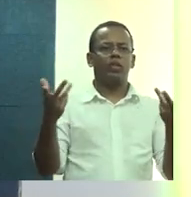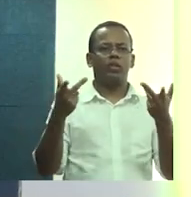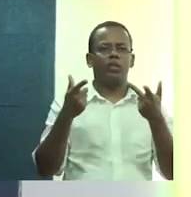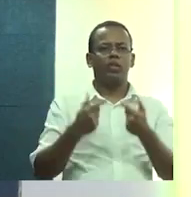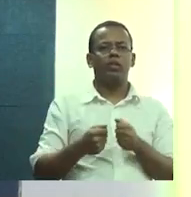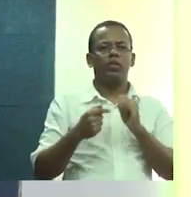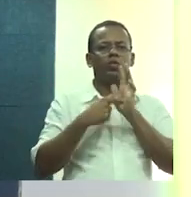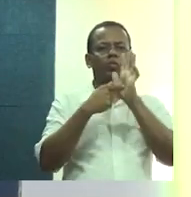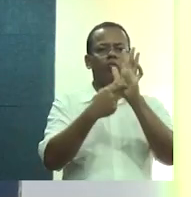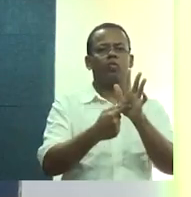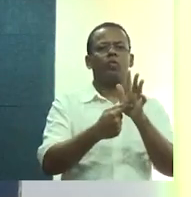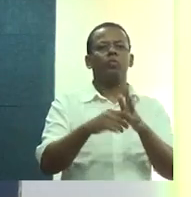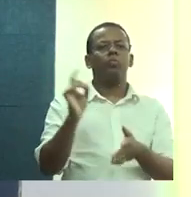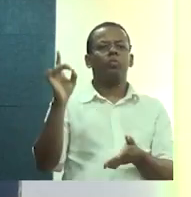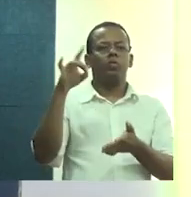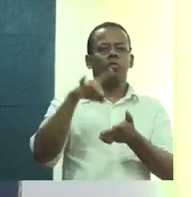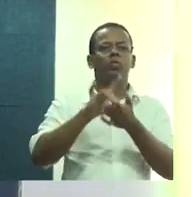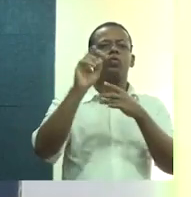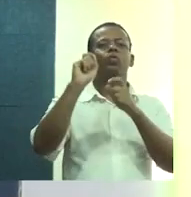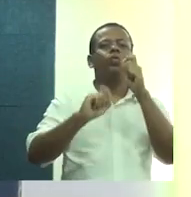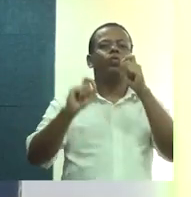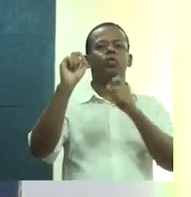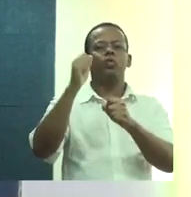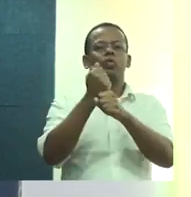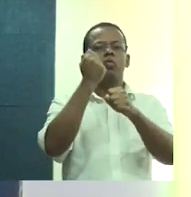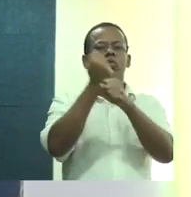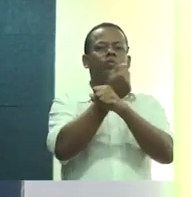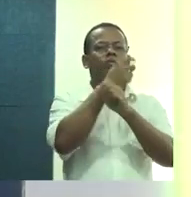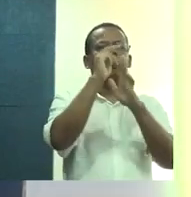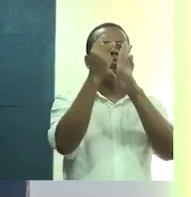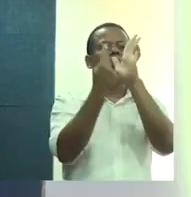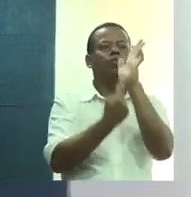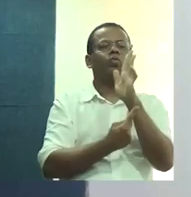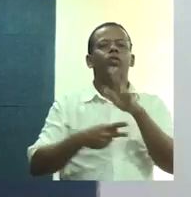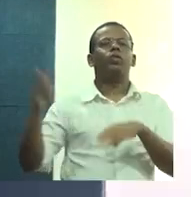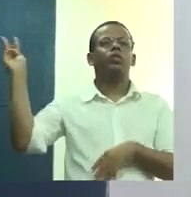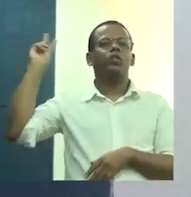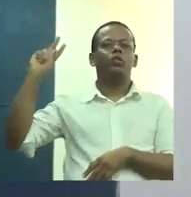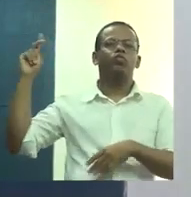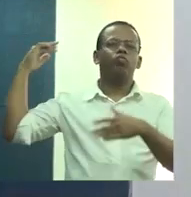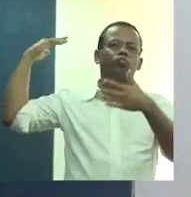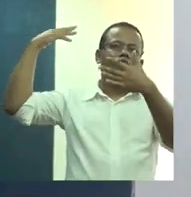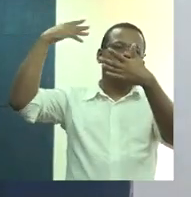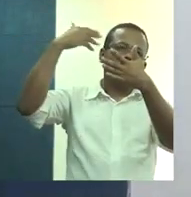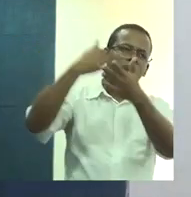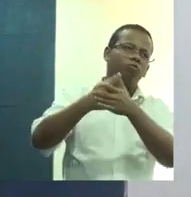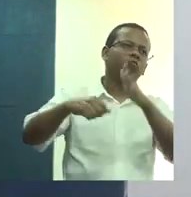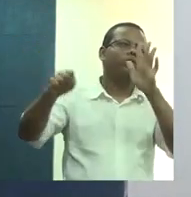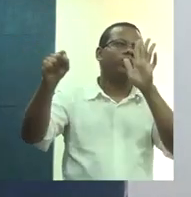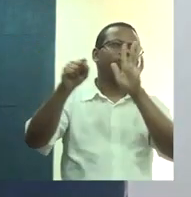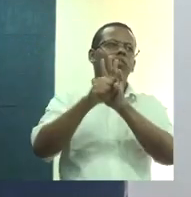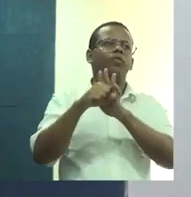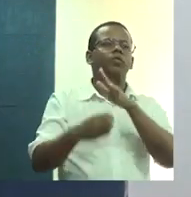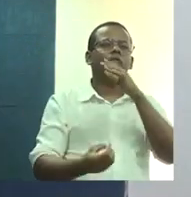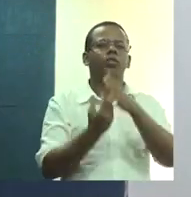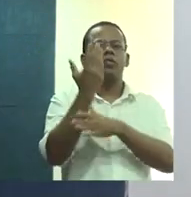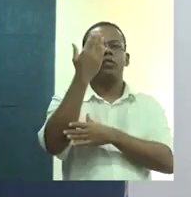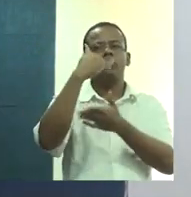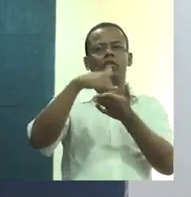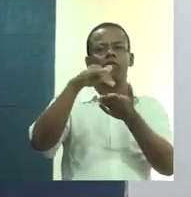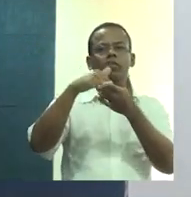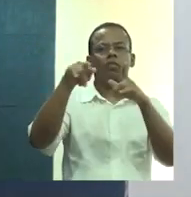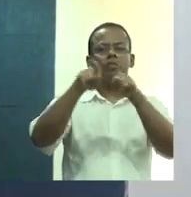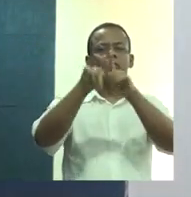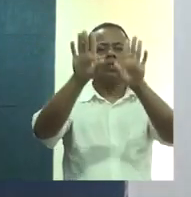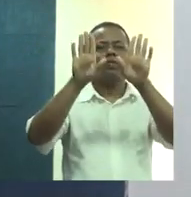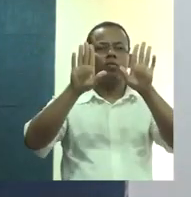gente apresentar de fato o que é a construção desse programa historicamente dentro da construção da criação da